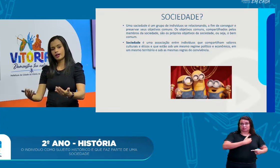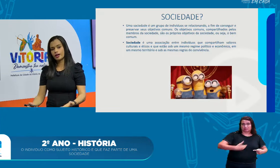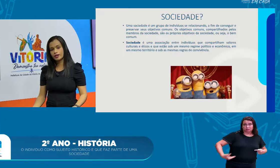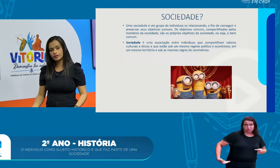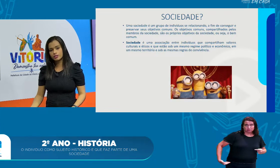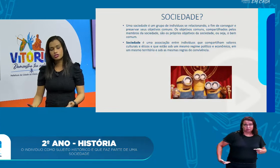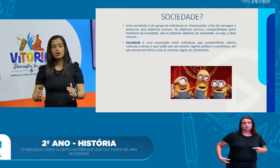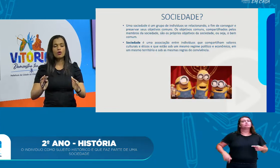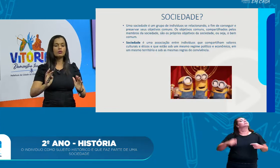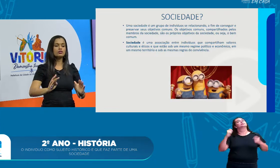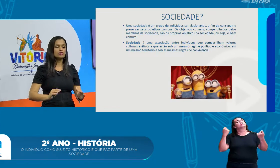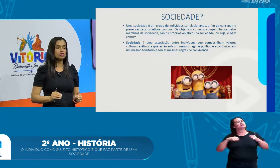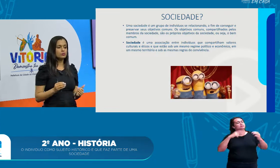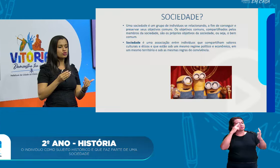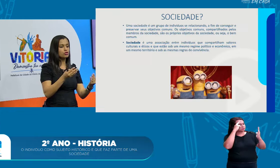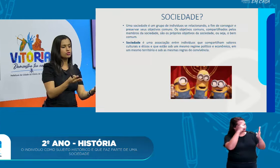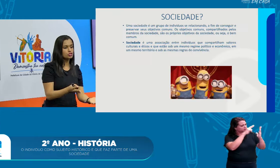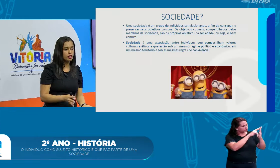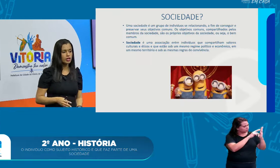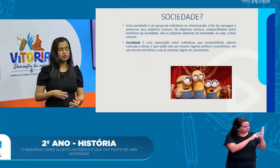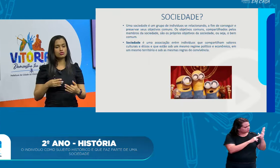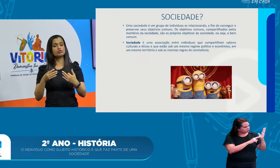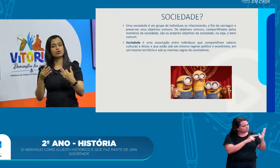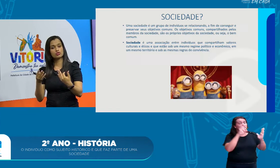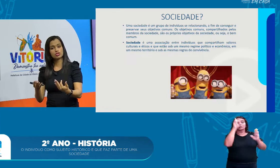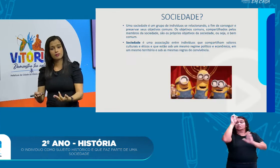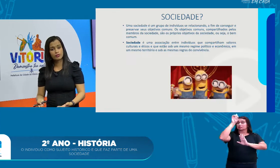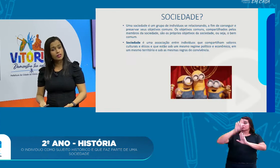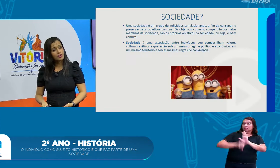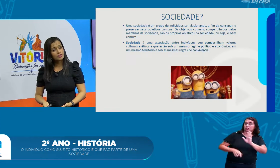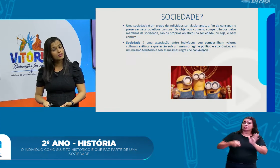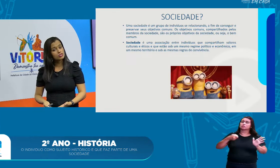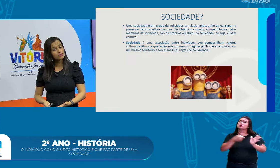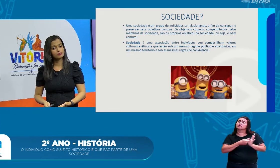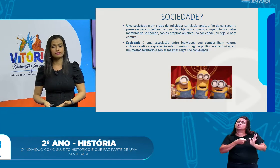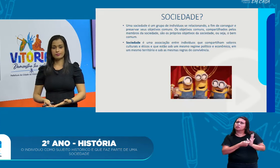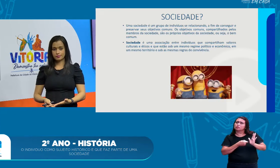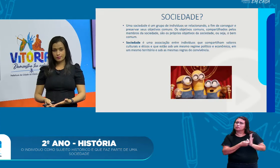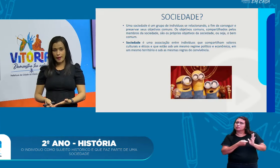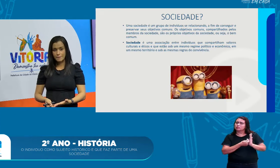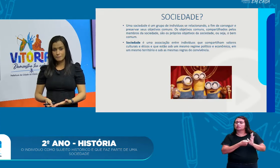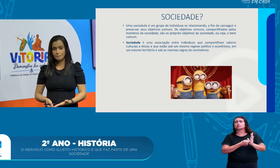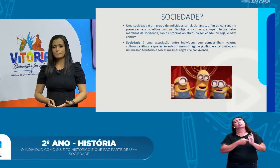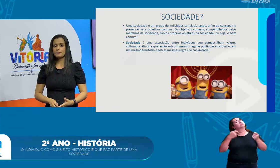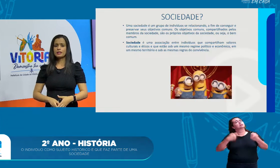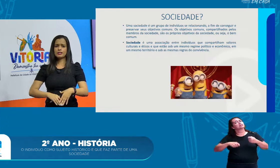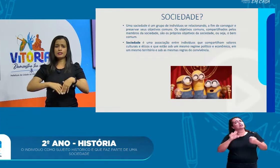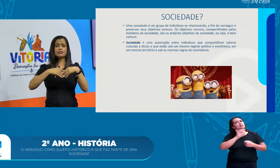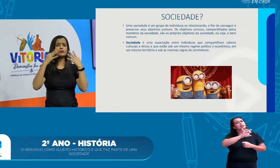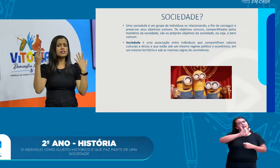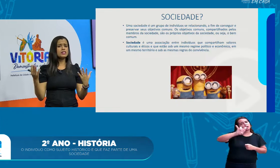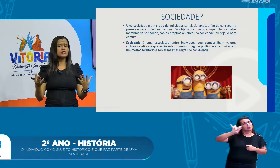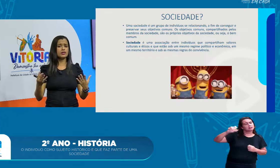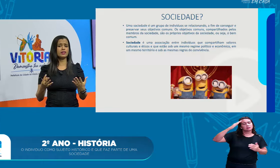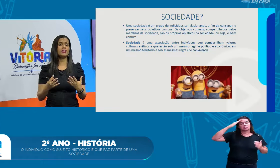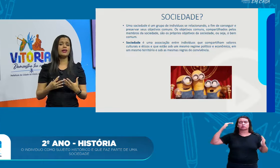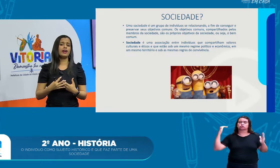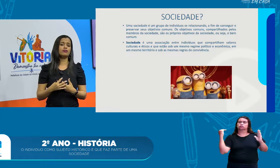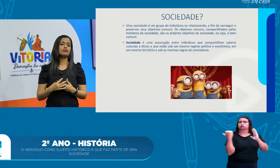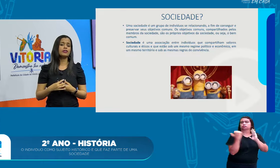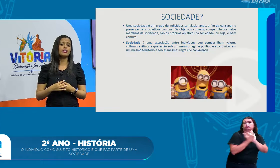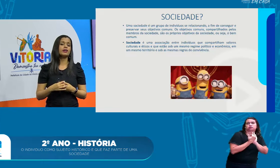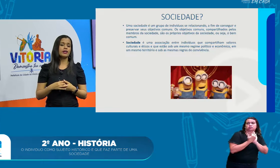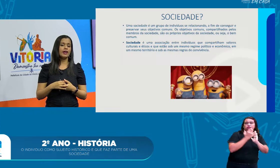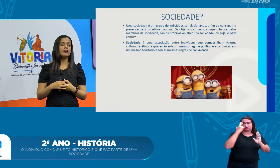as regras, onde nós temos os nossos direitos e os nossos deveres, tá? Então, isso aí